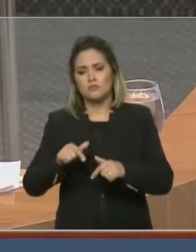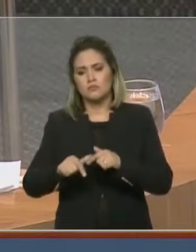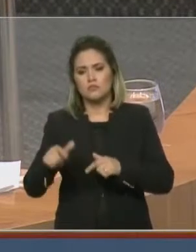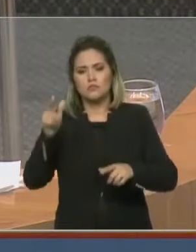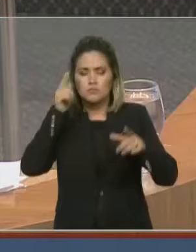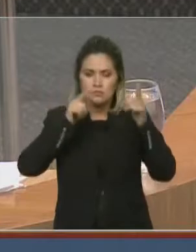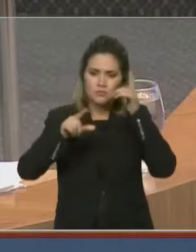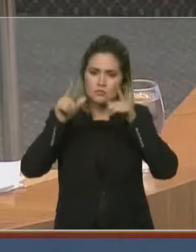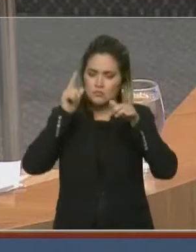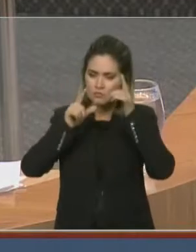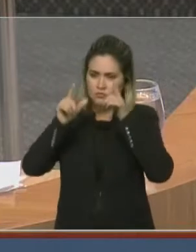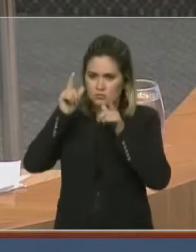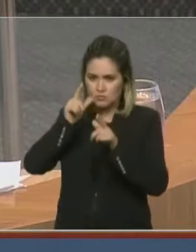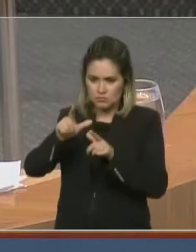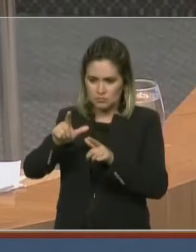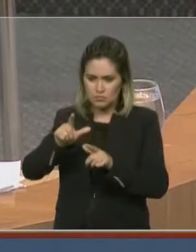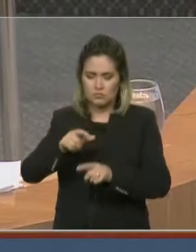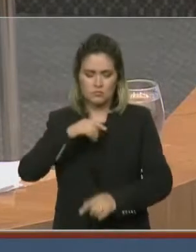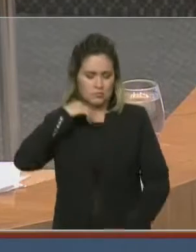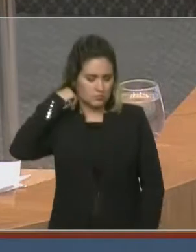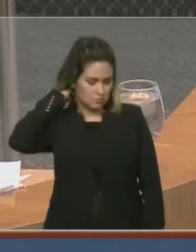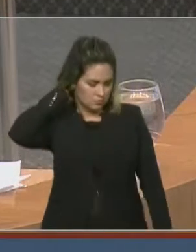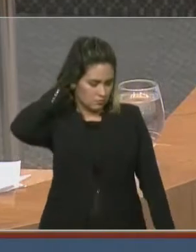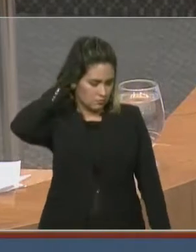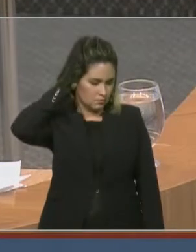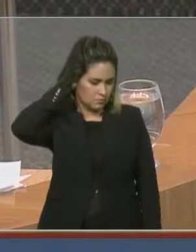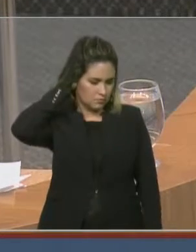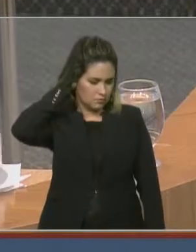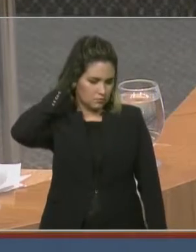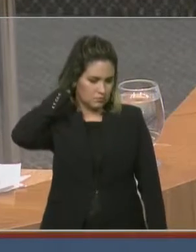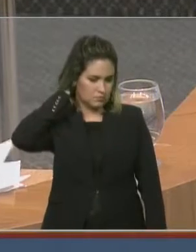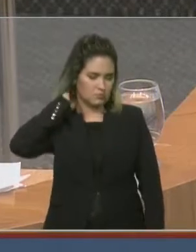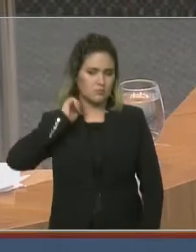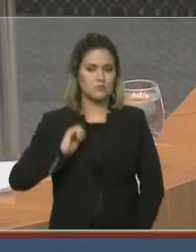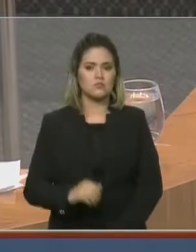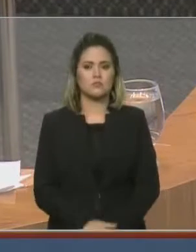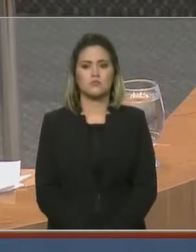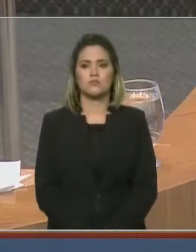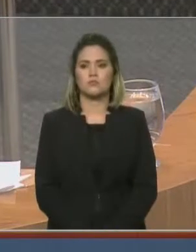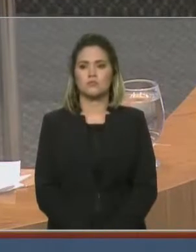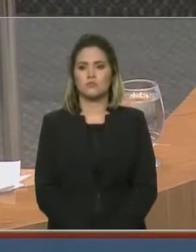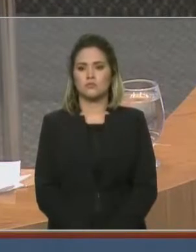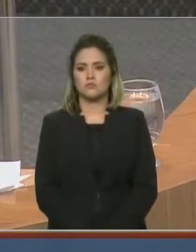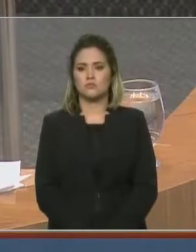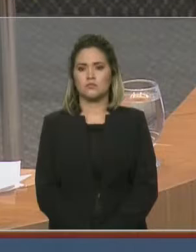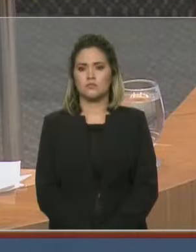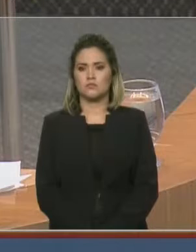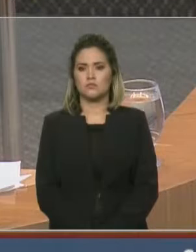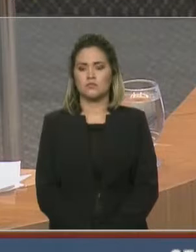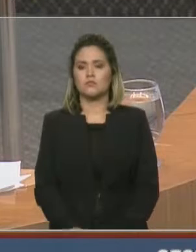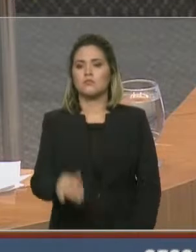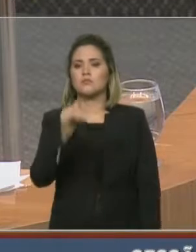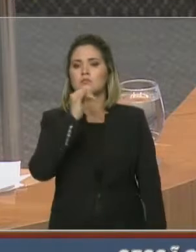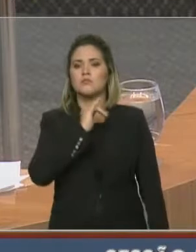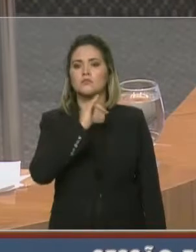pelos movimentos sociais. Como, por exemplo, a reforma